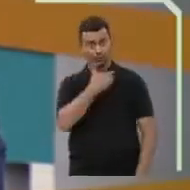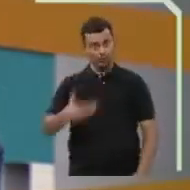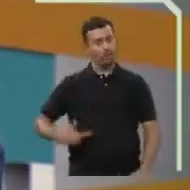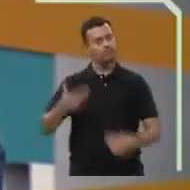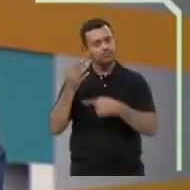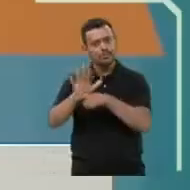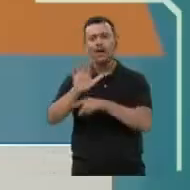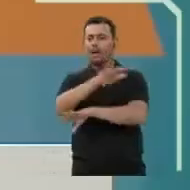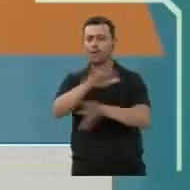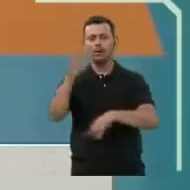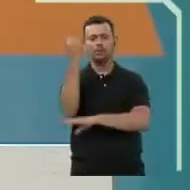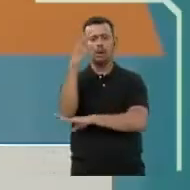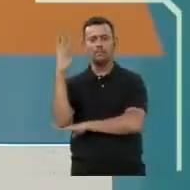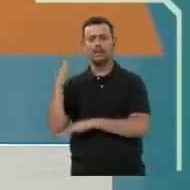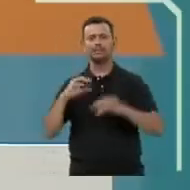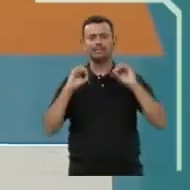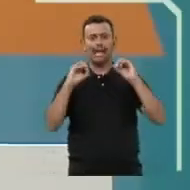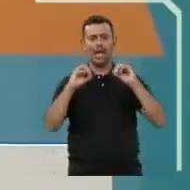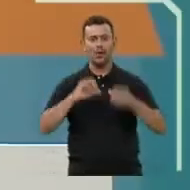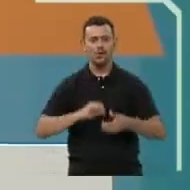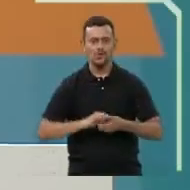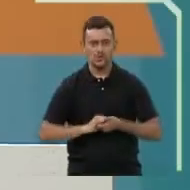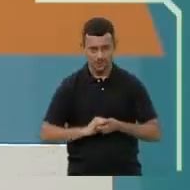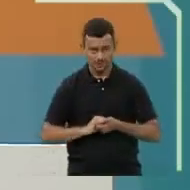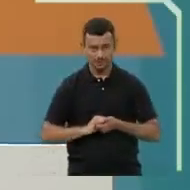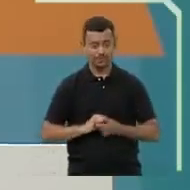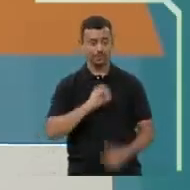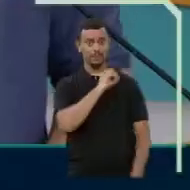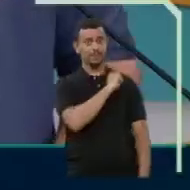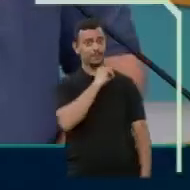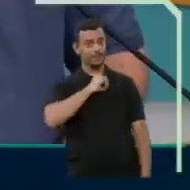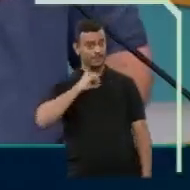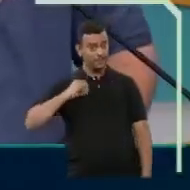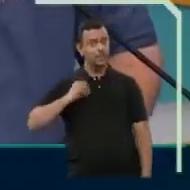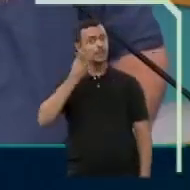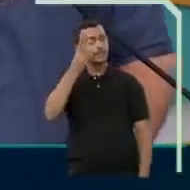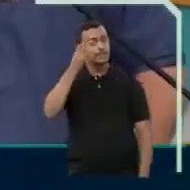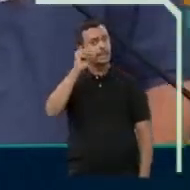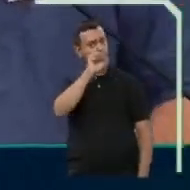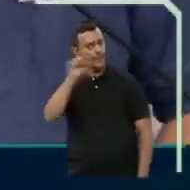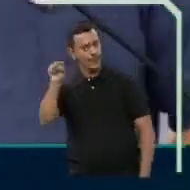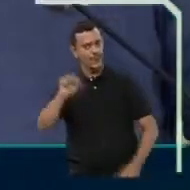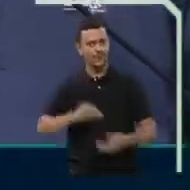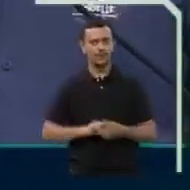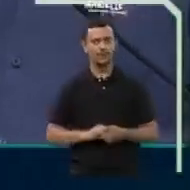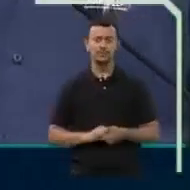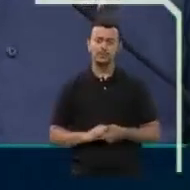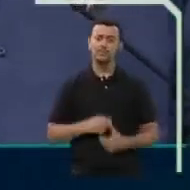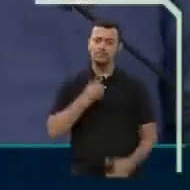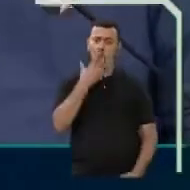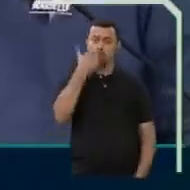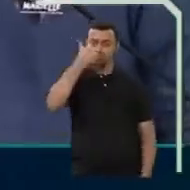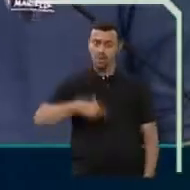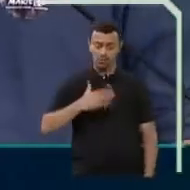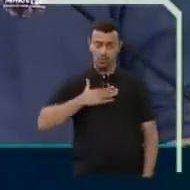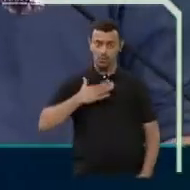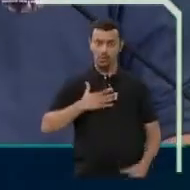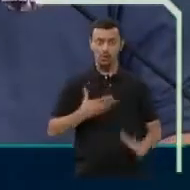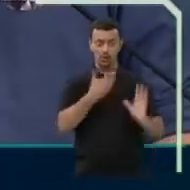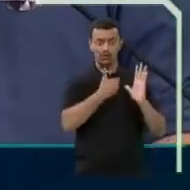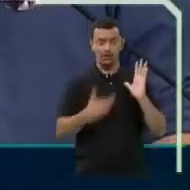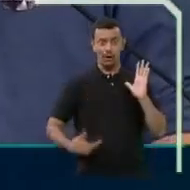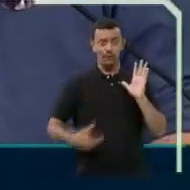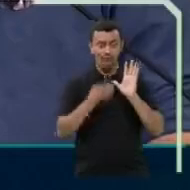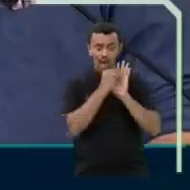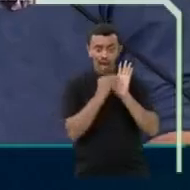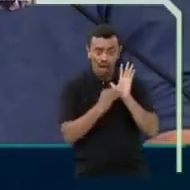zero. Sua réplica, Marina Silva, 30 segundos. No meu governo, nós vamos fazer o